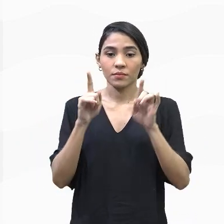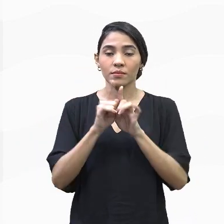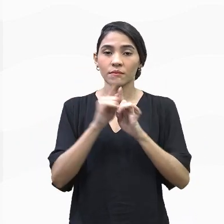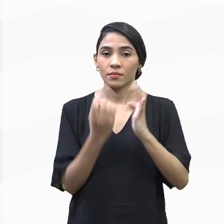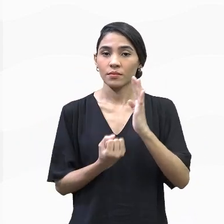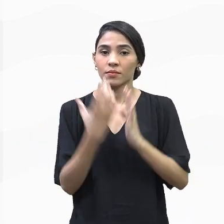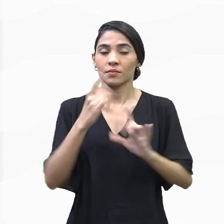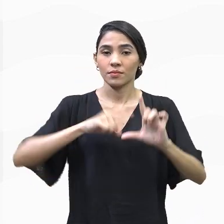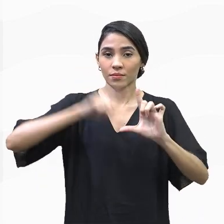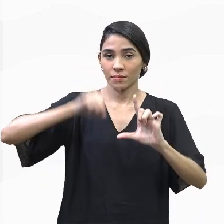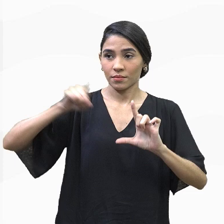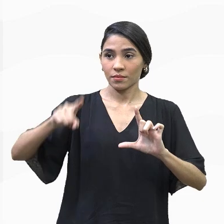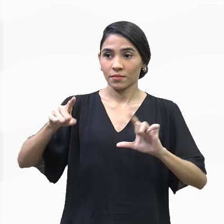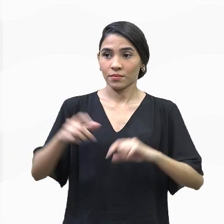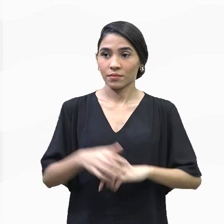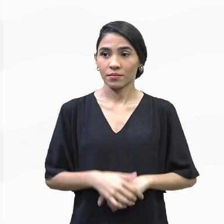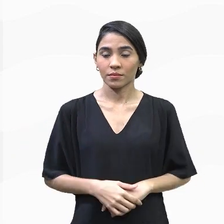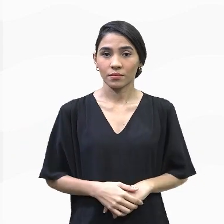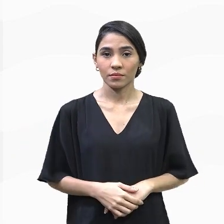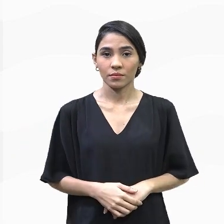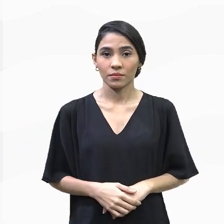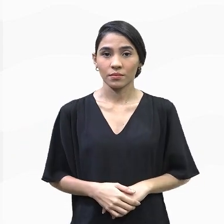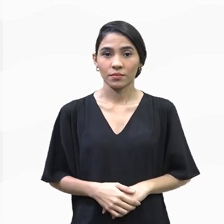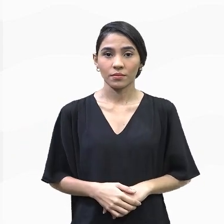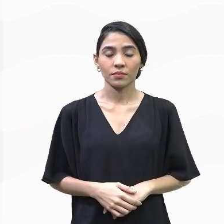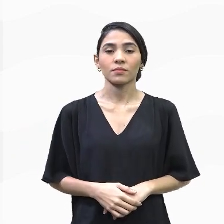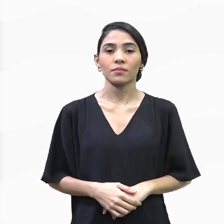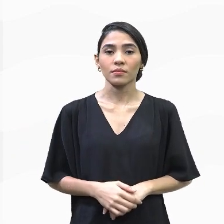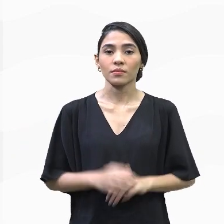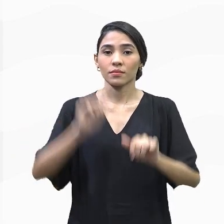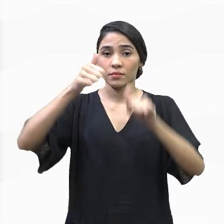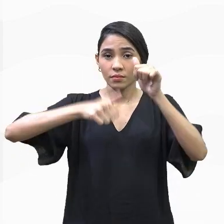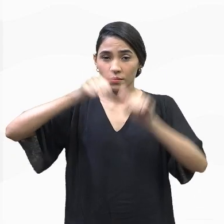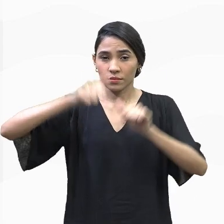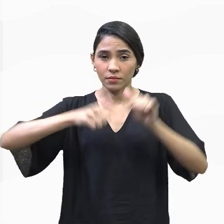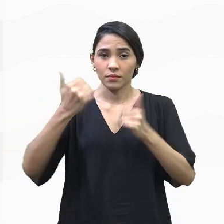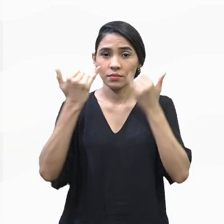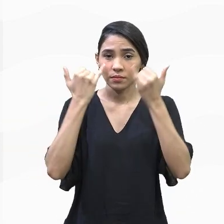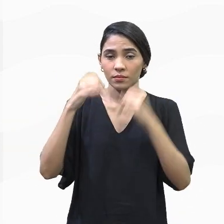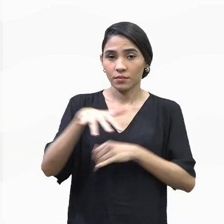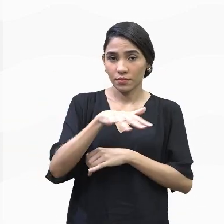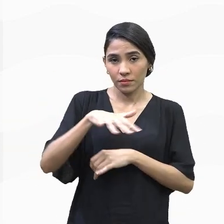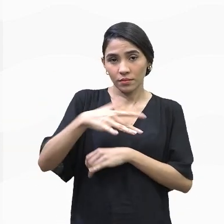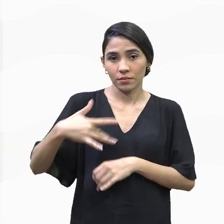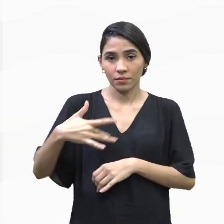e elaboração de gráficos? Tratamento da informação na saúde.